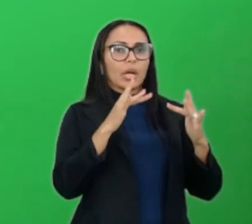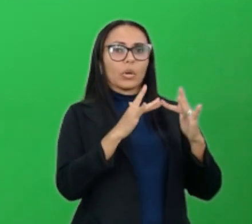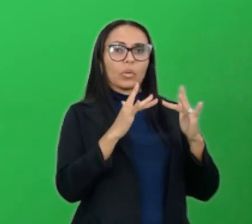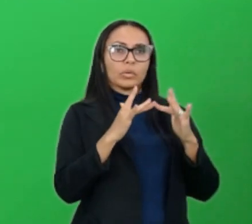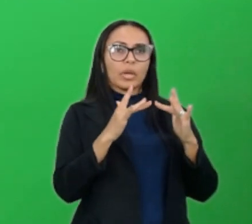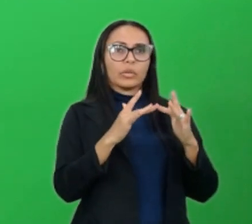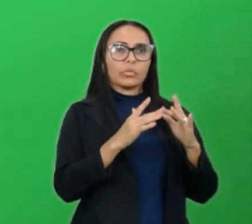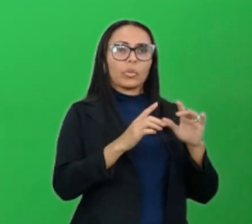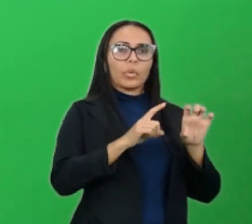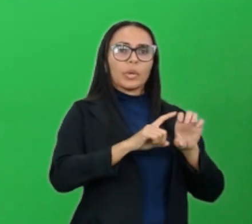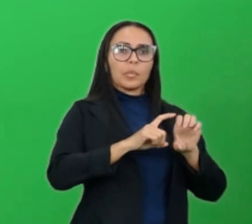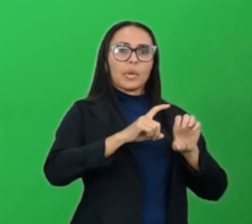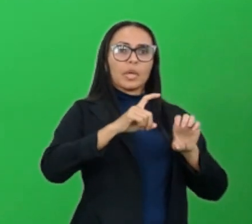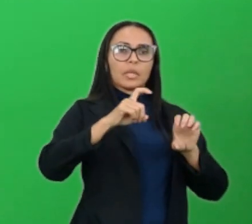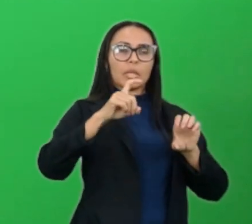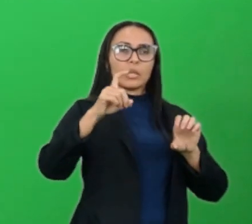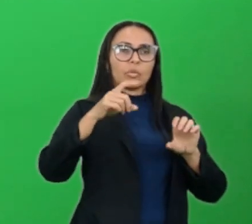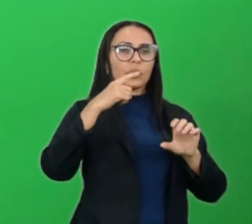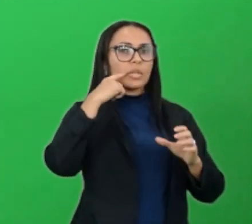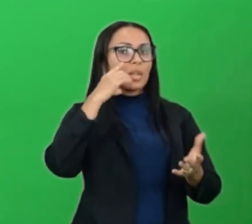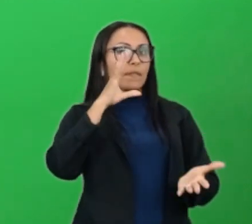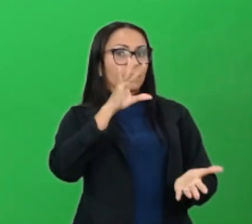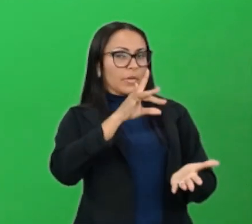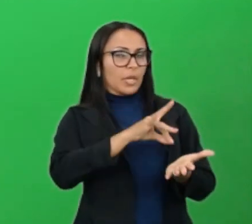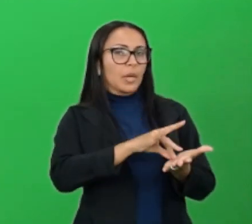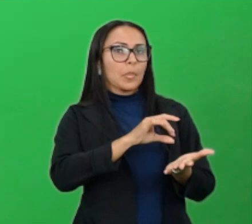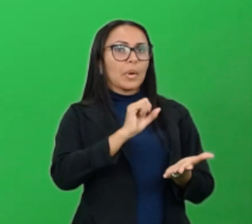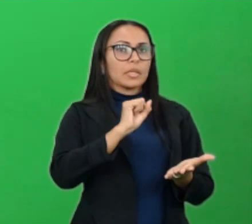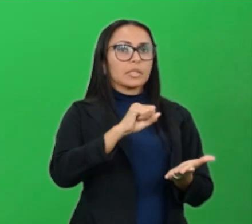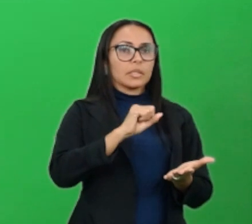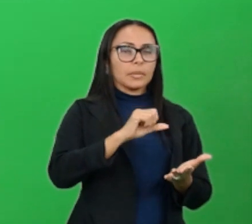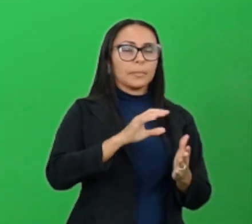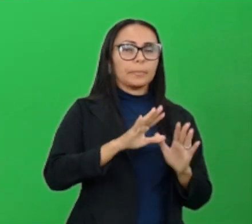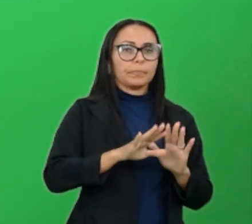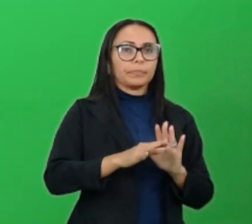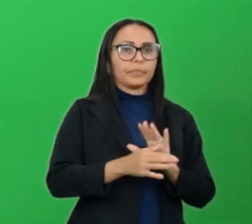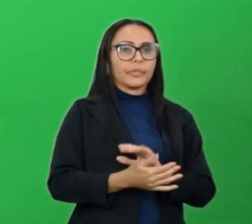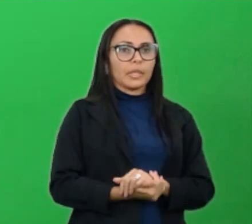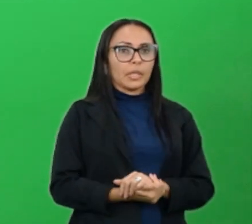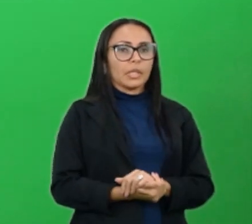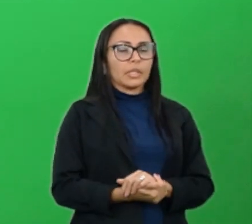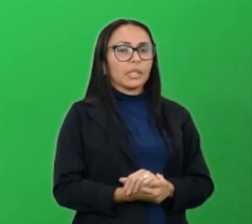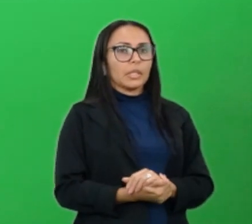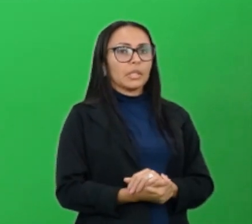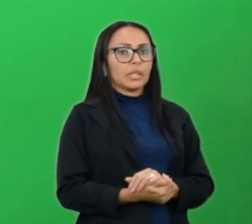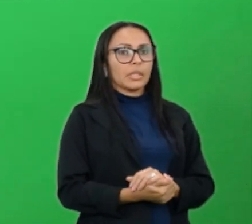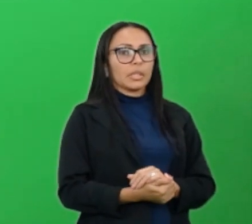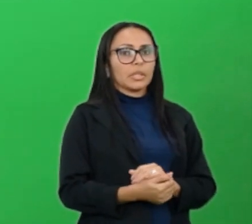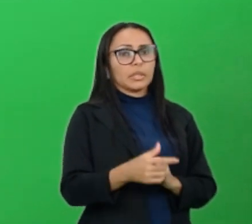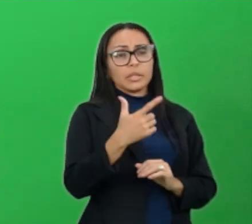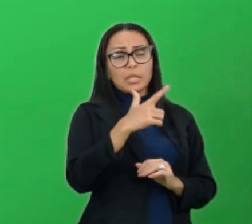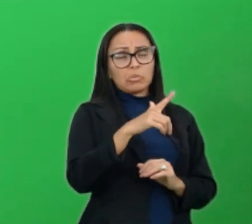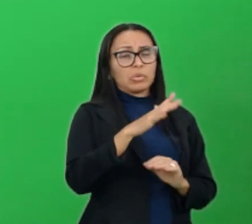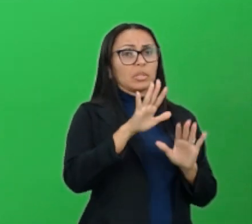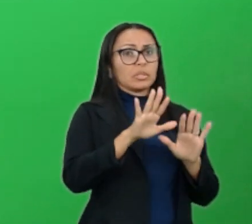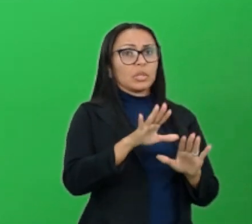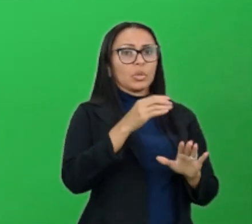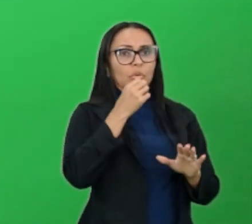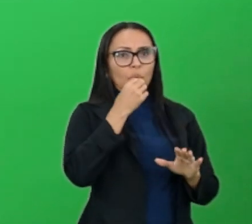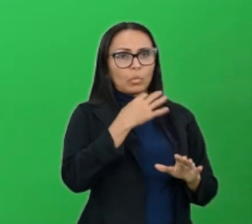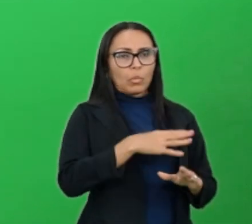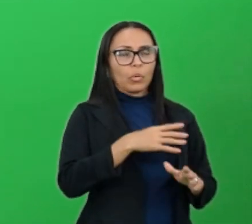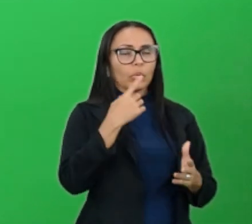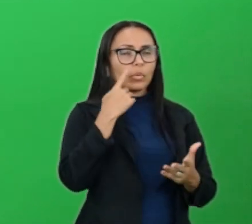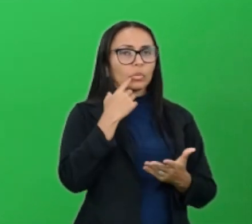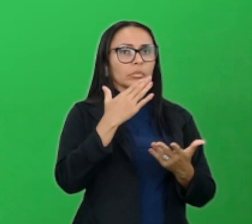deles afirmam que não tem sido interessante, né, tentar obter patentes.